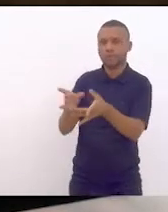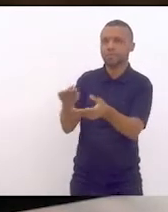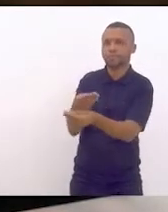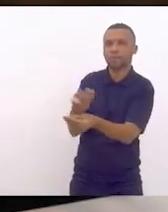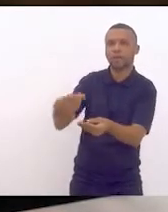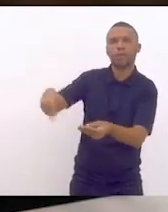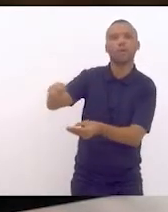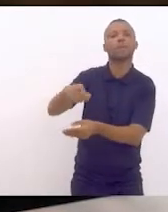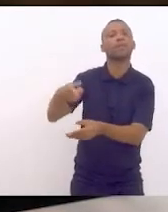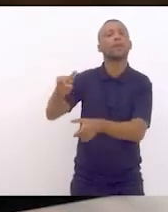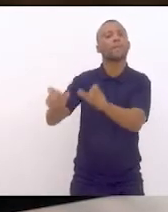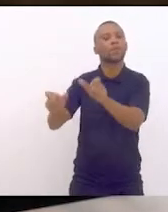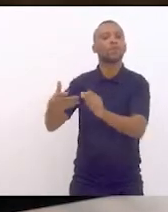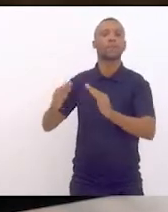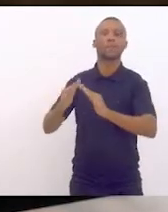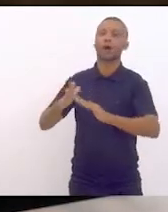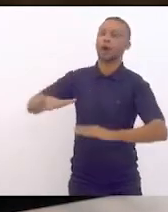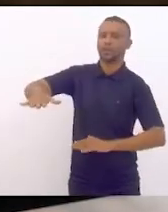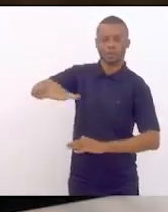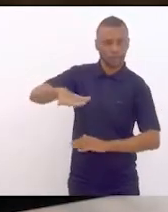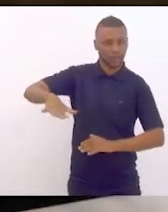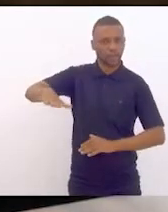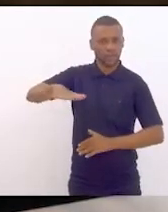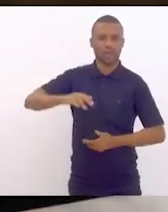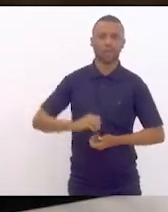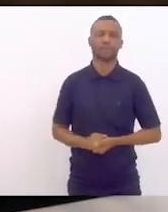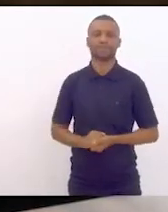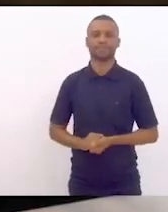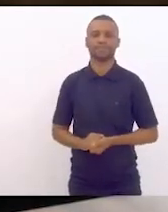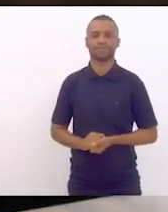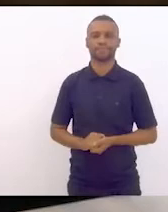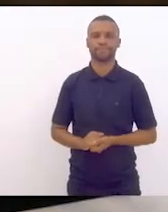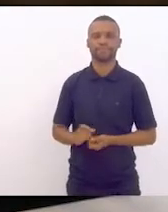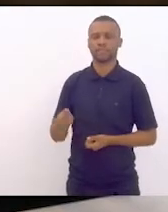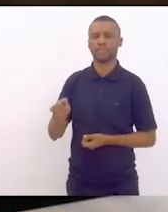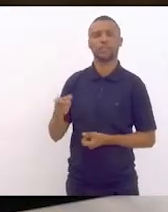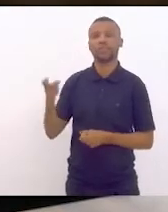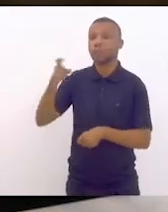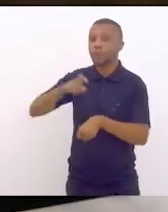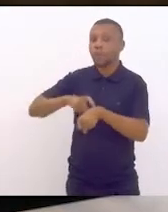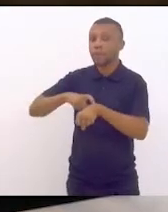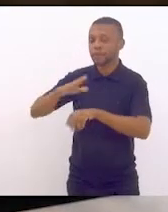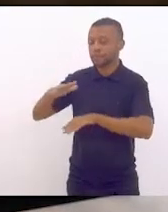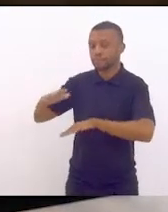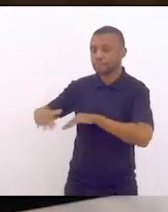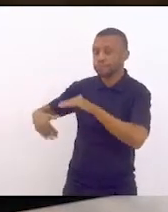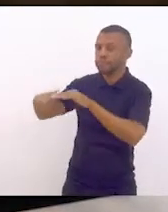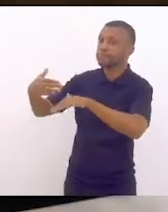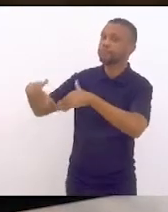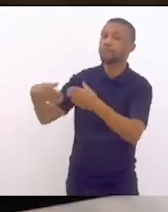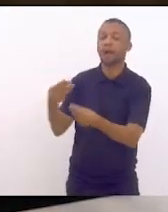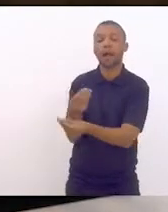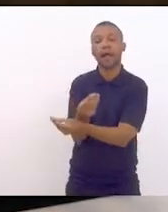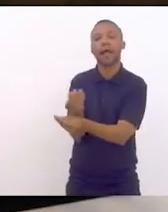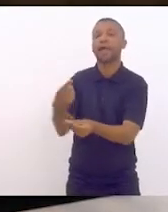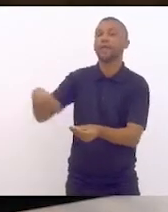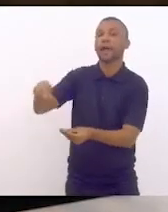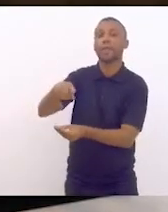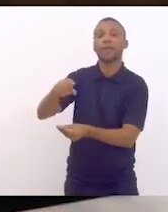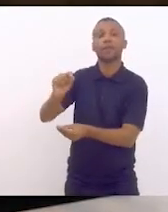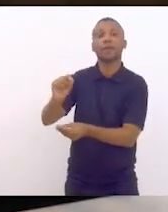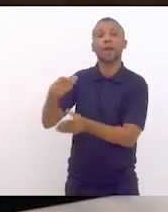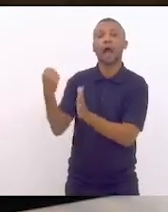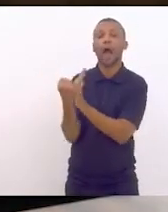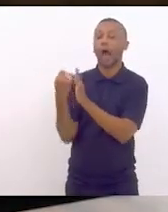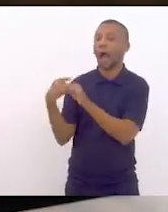esses moradores que, na sua ascendência, recebem ali a herança de